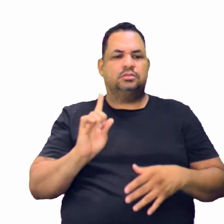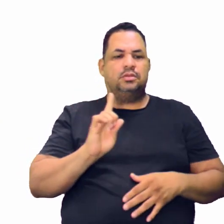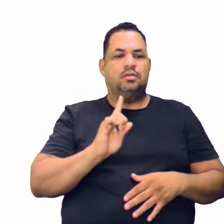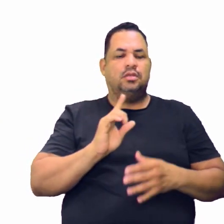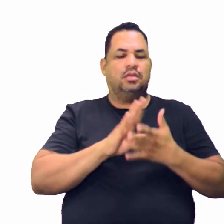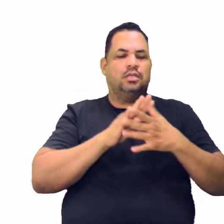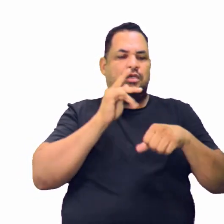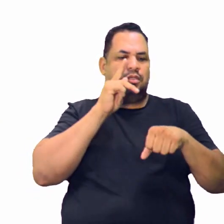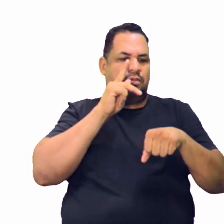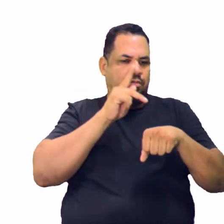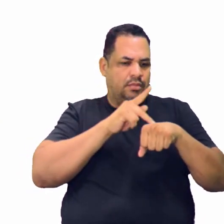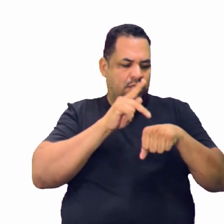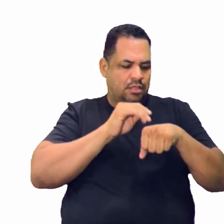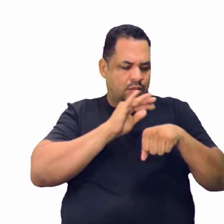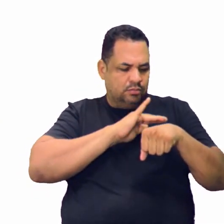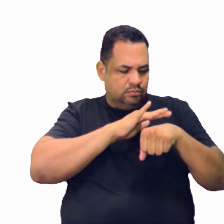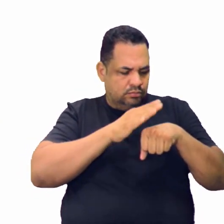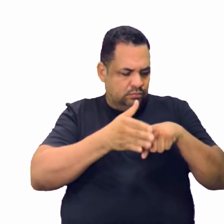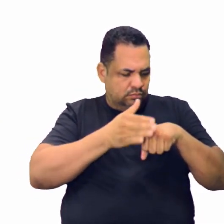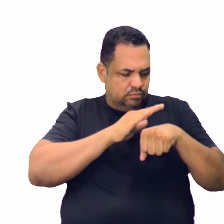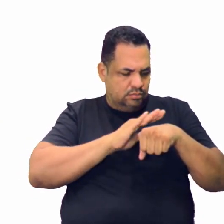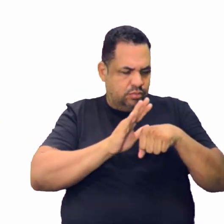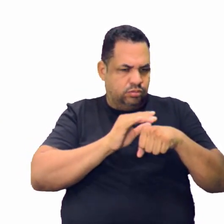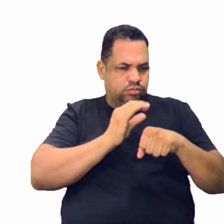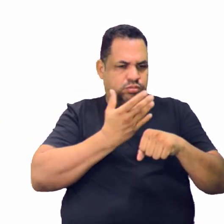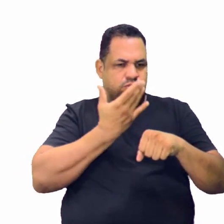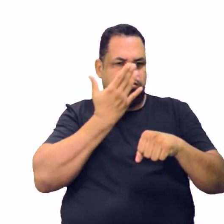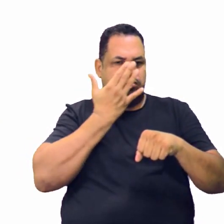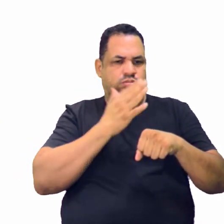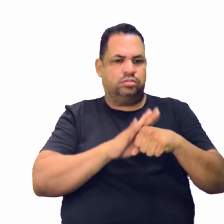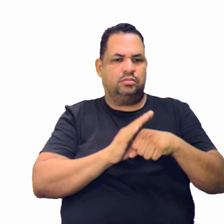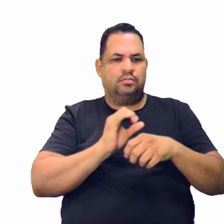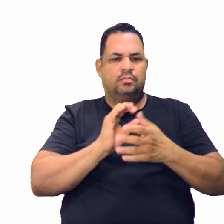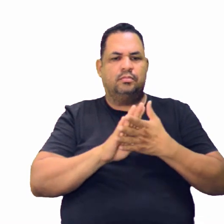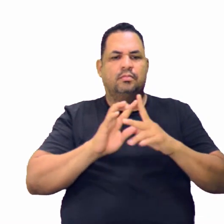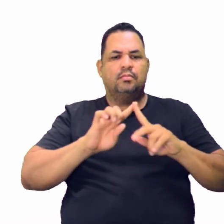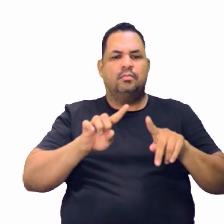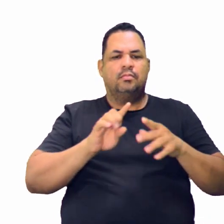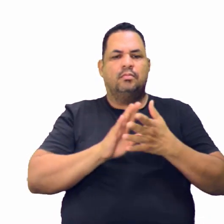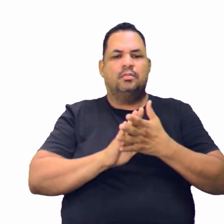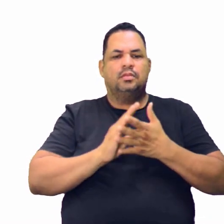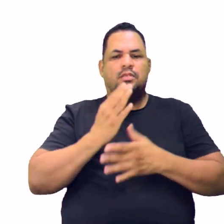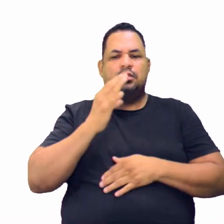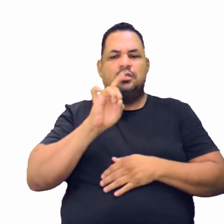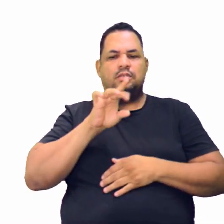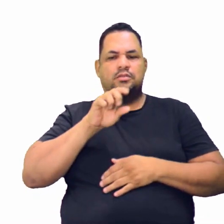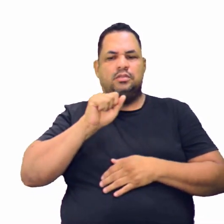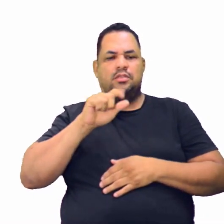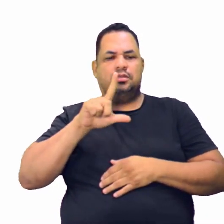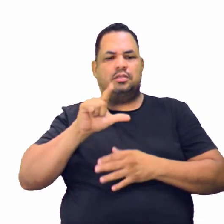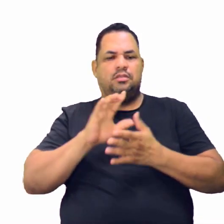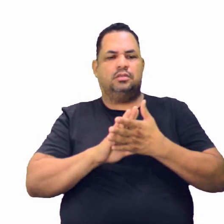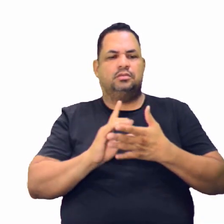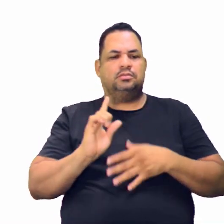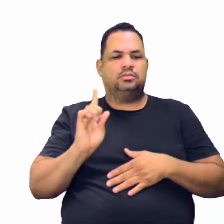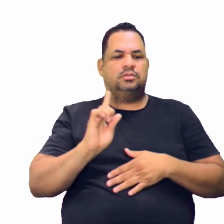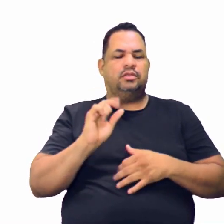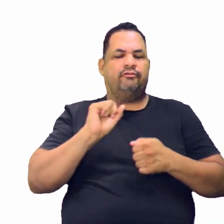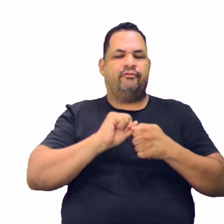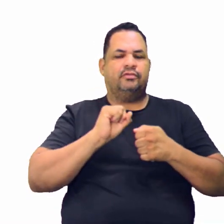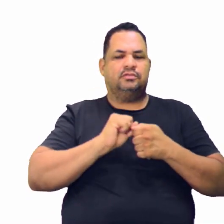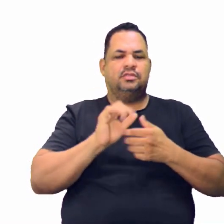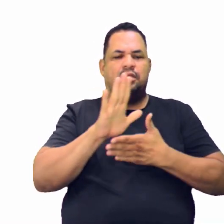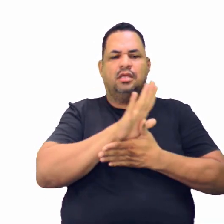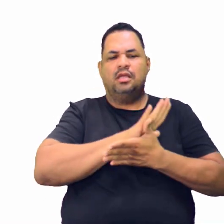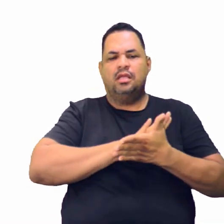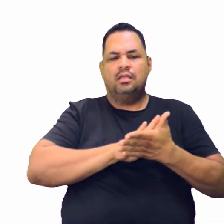diamante nem rubi, mas sim, olha só, mas sim cristal. Não fazia coisa